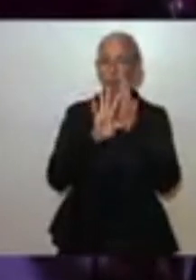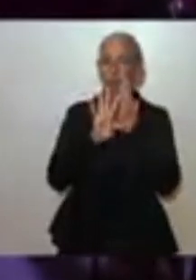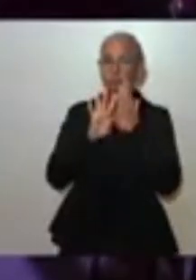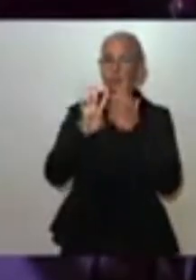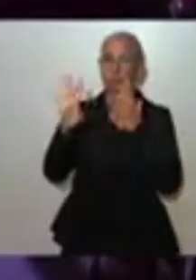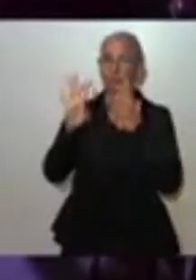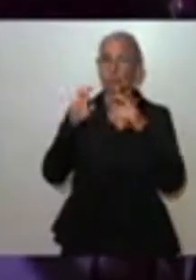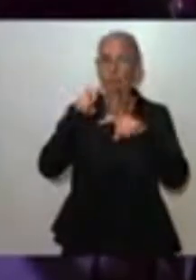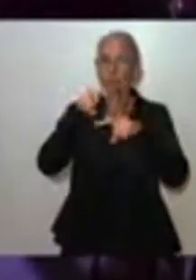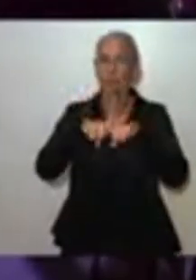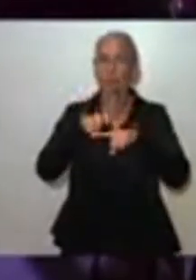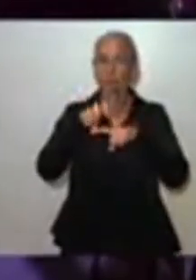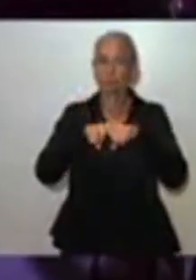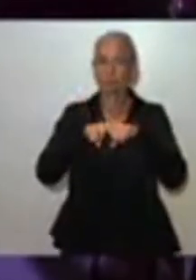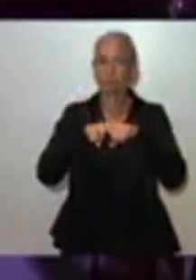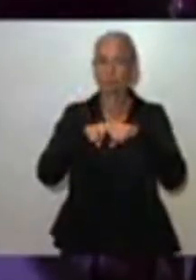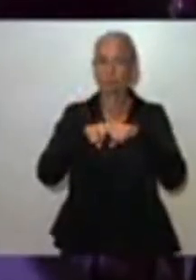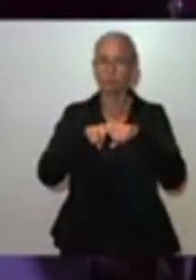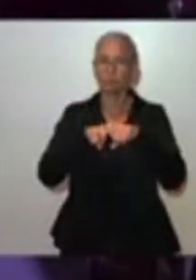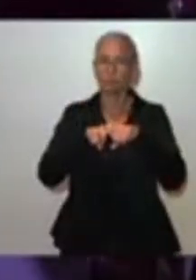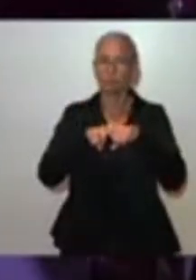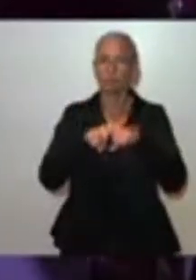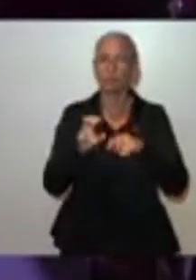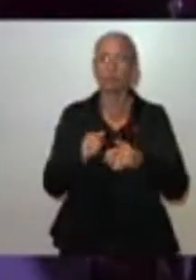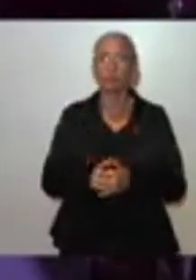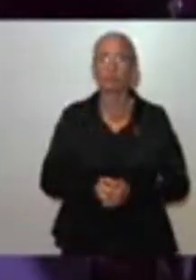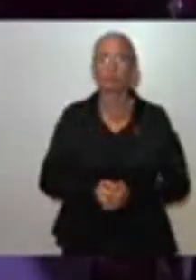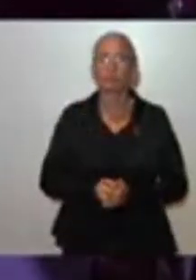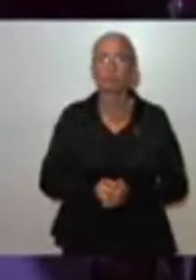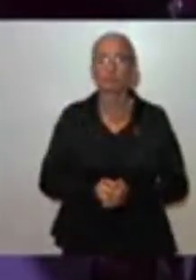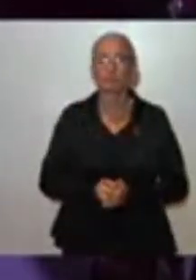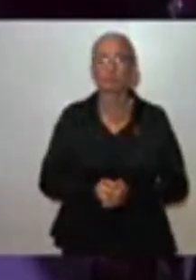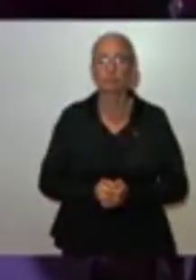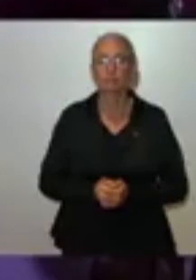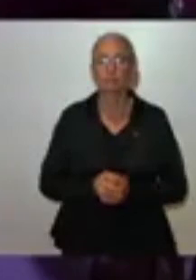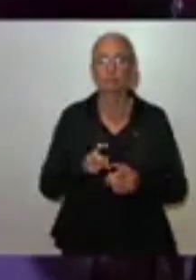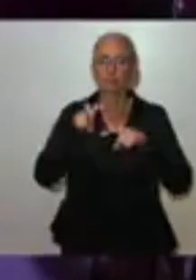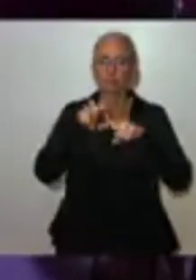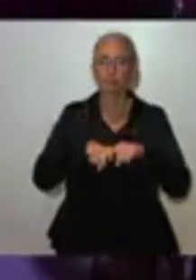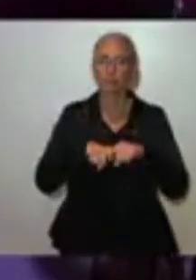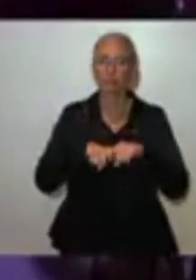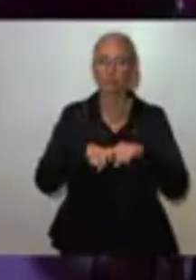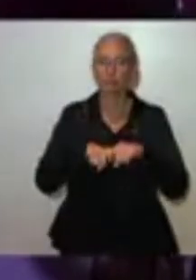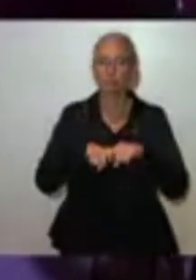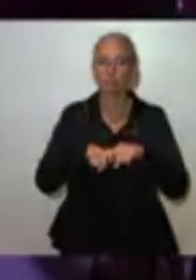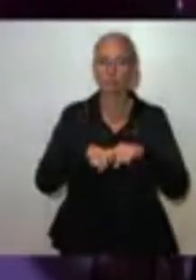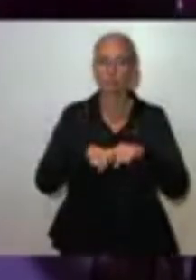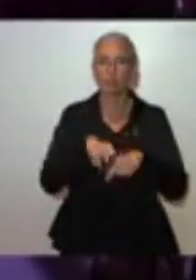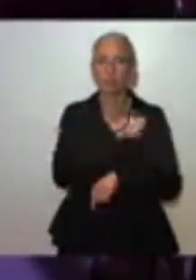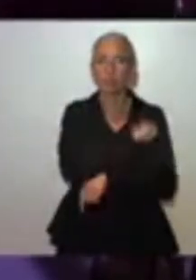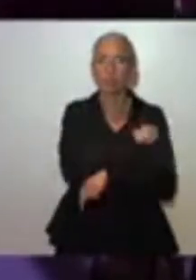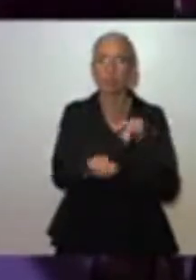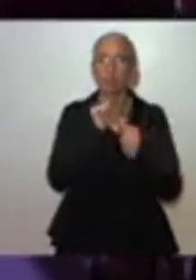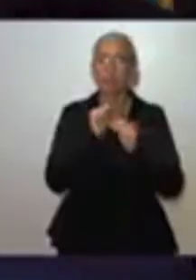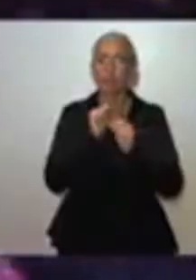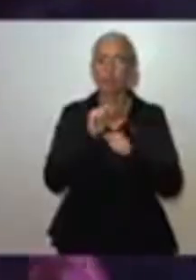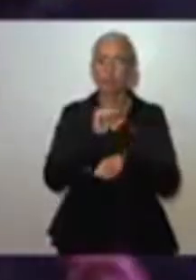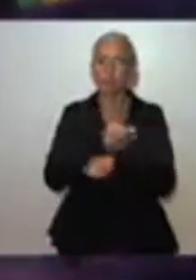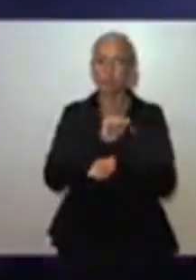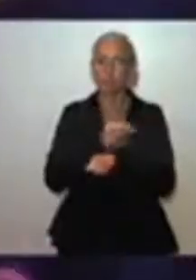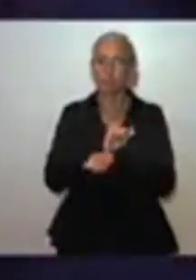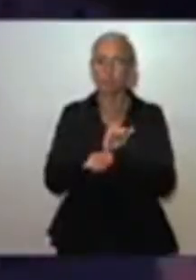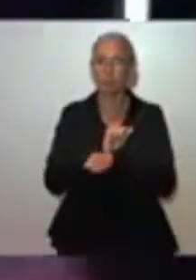voltarem aos ônibus às condições sentem-se por gentileza alunos e aguardem só um